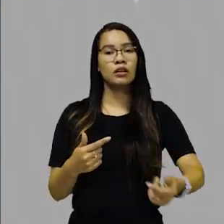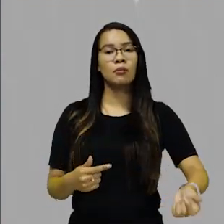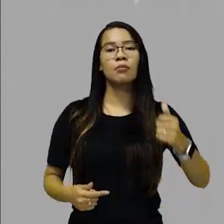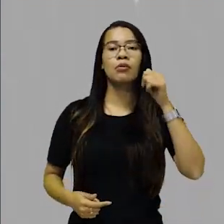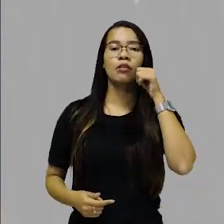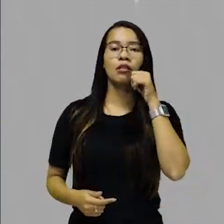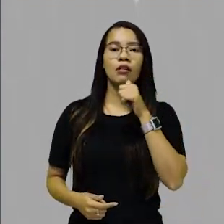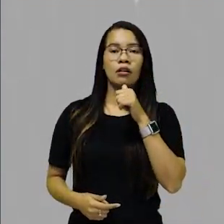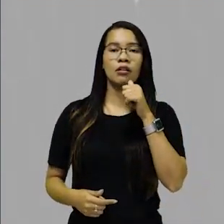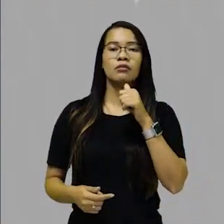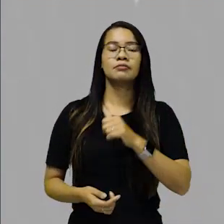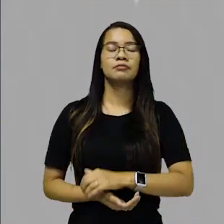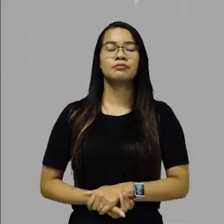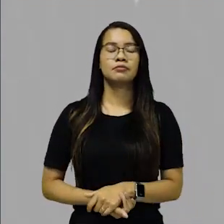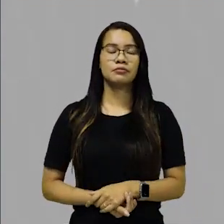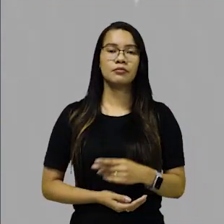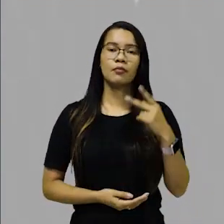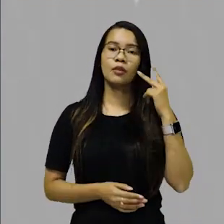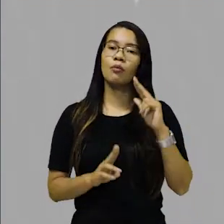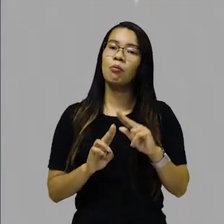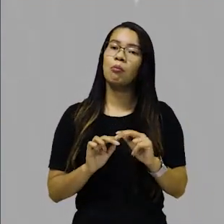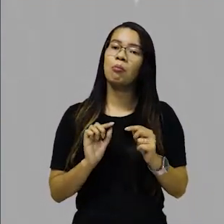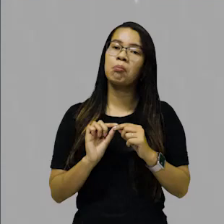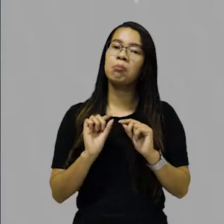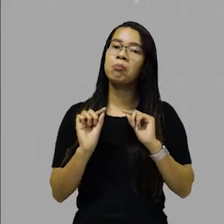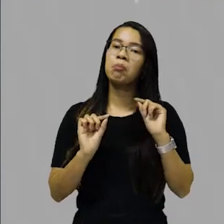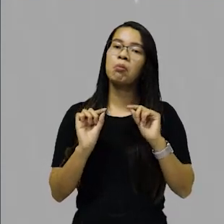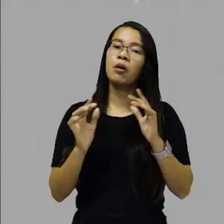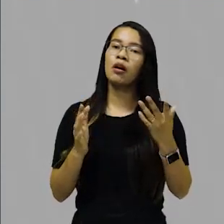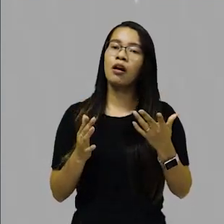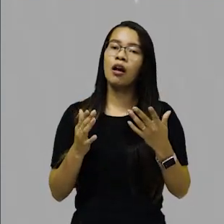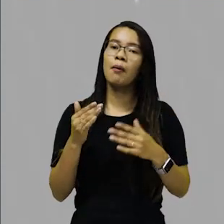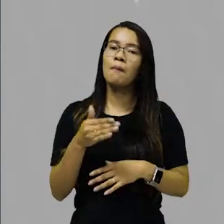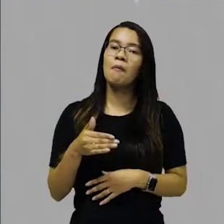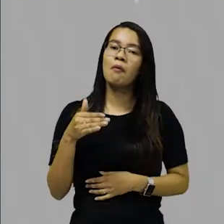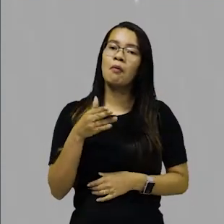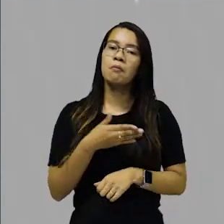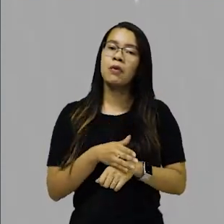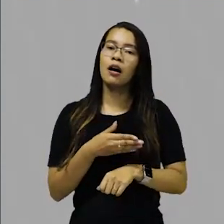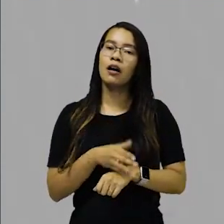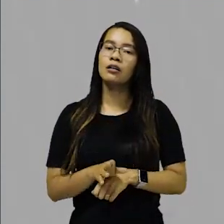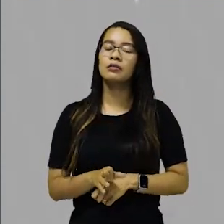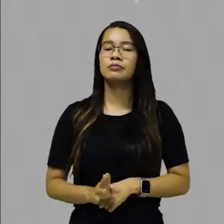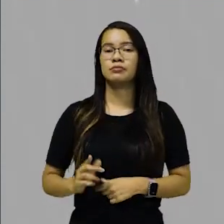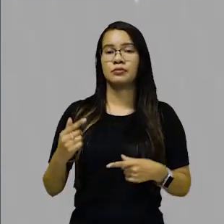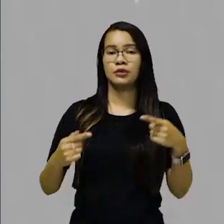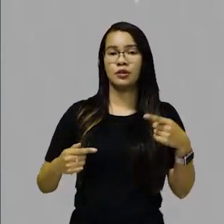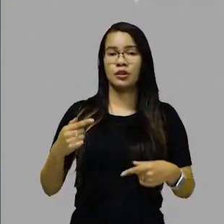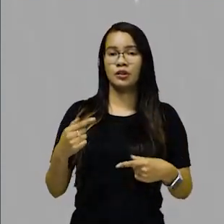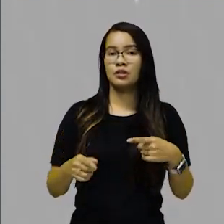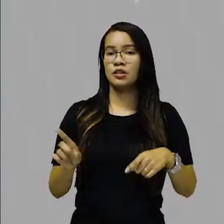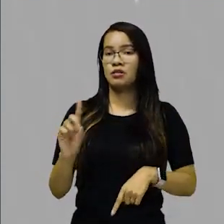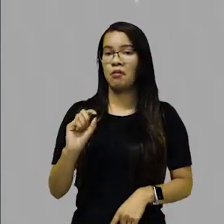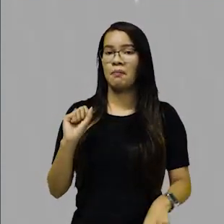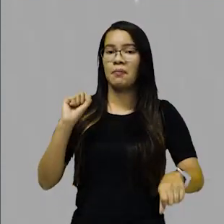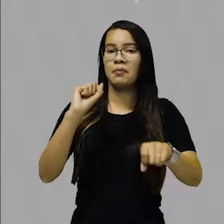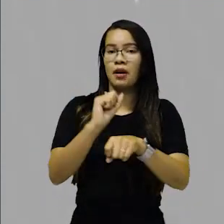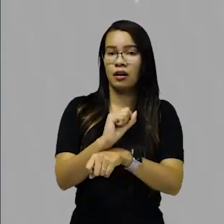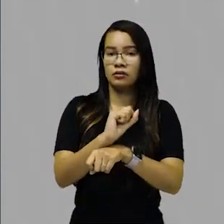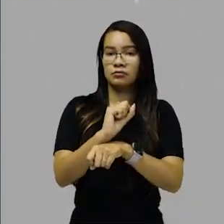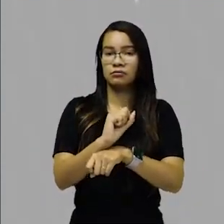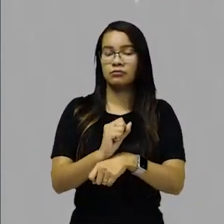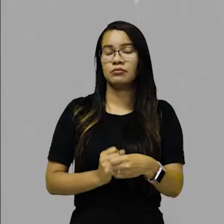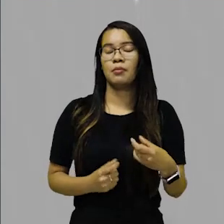Por participação política. E essa luta ela não para, historicamente falando. Porque se nós analisarmos, por exemplo,